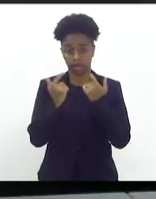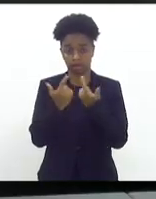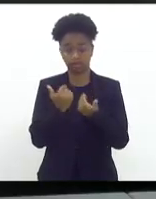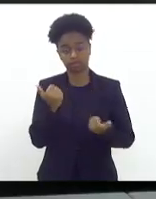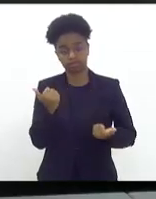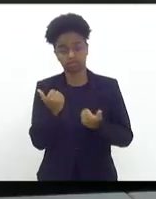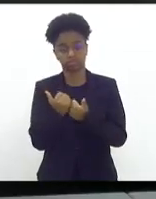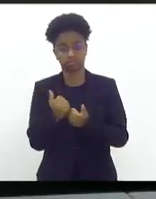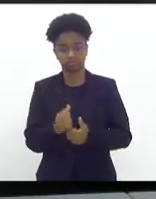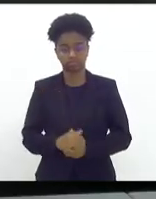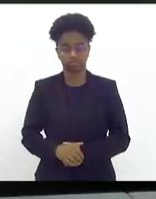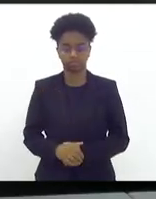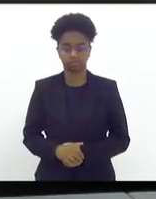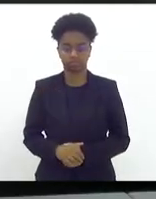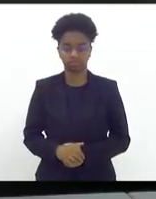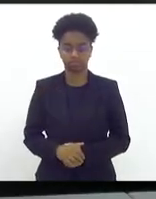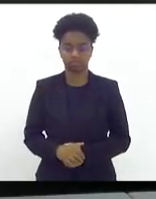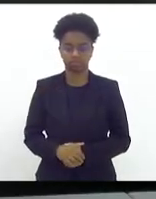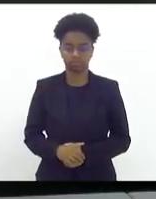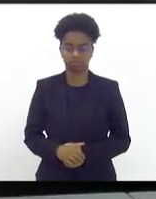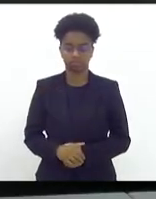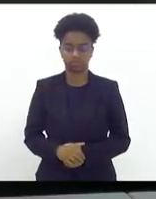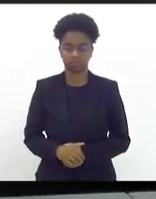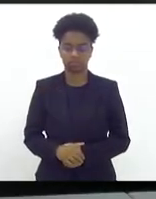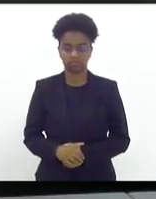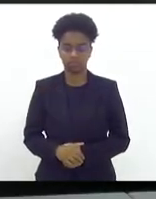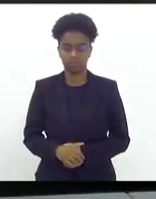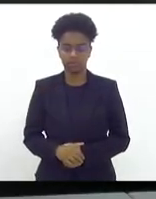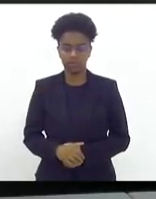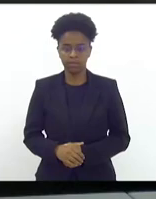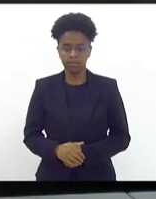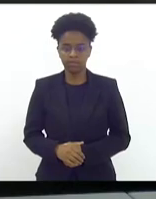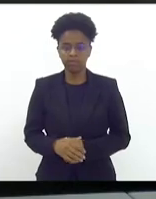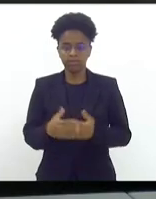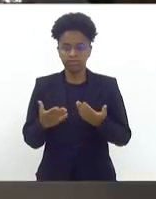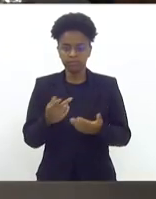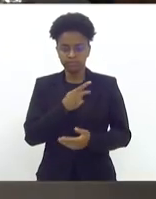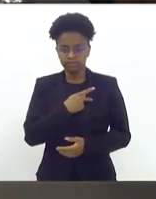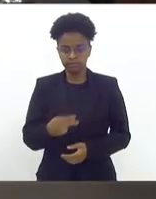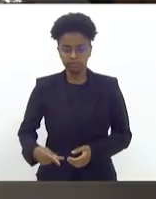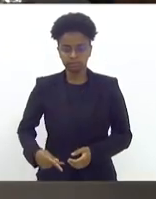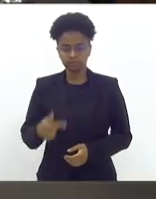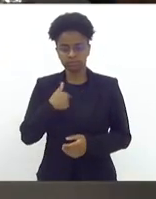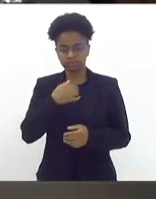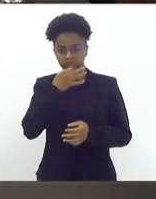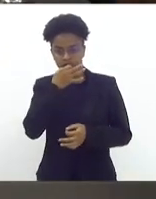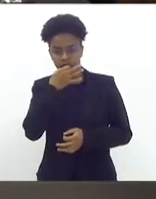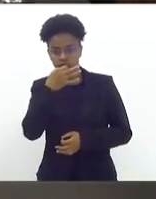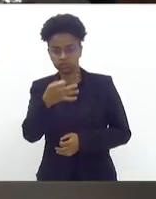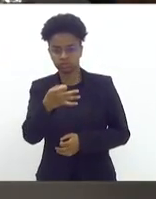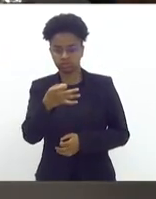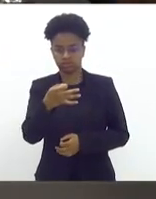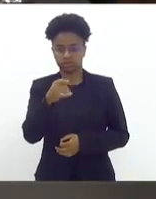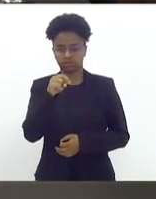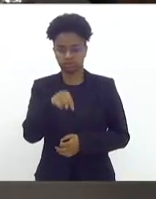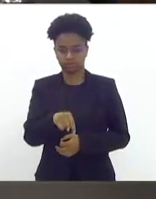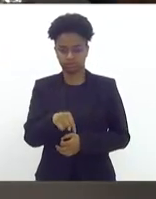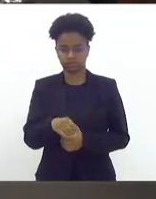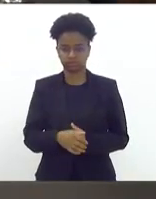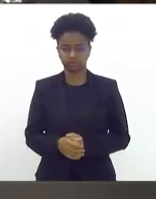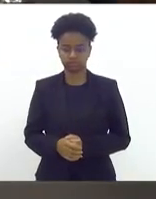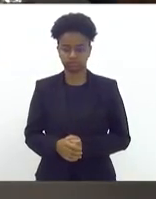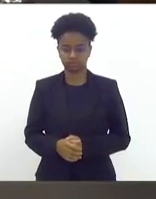essa iniciativa. Senhor presidente, eu sugeri aqui